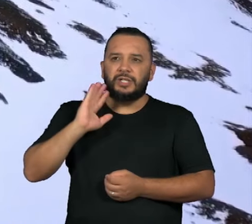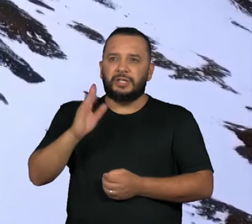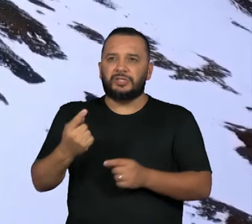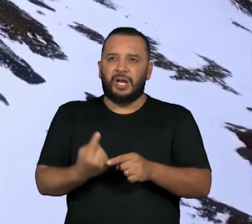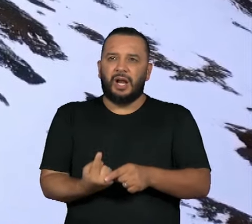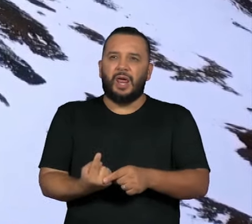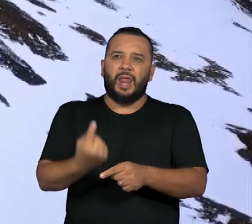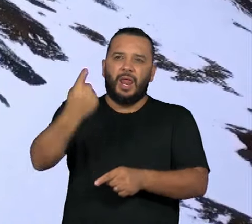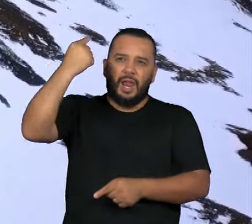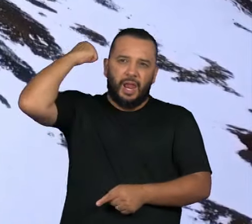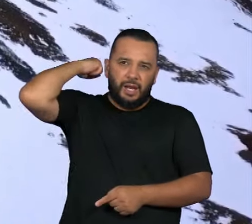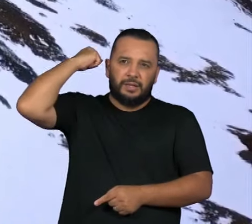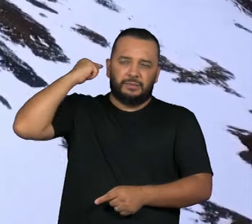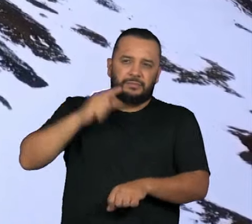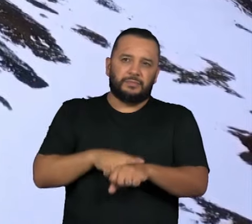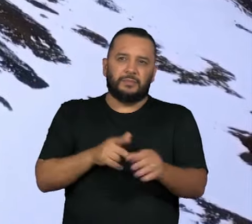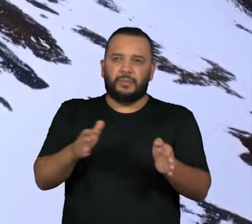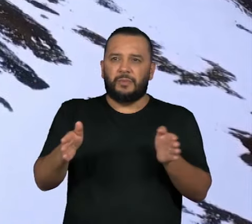naquele momento.